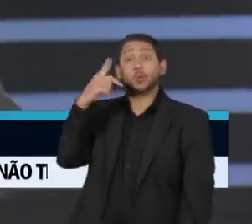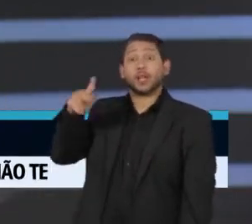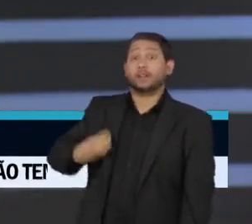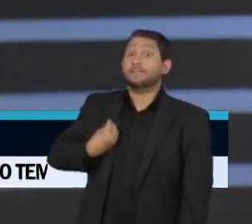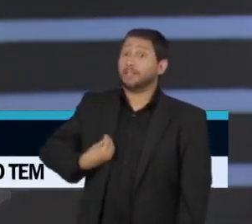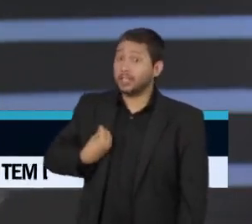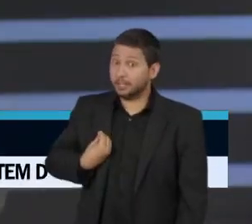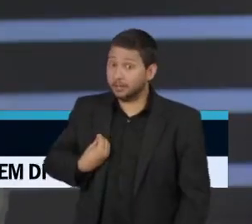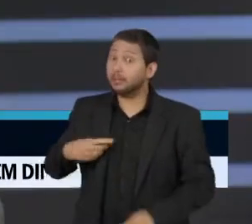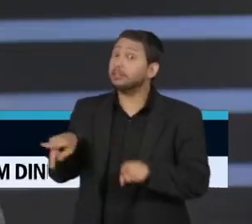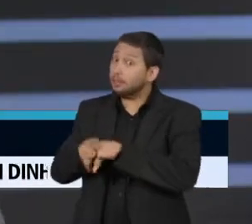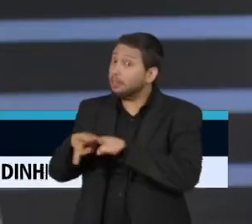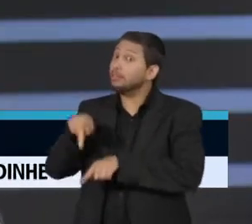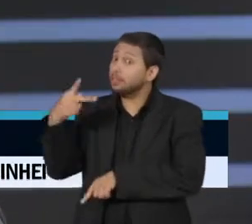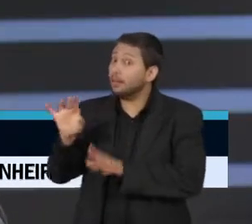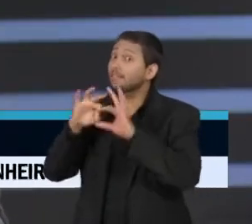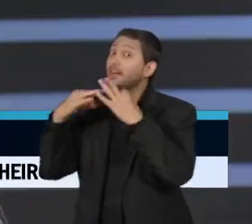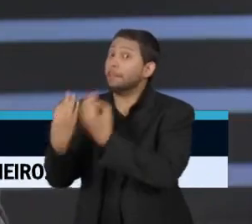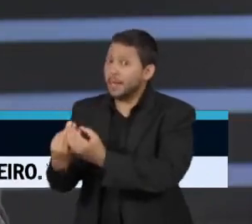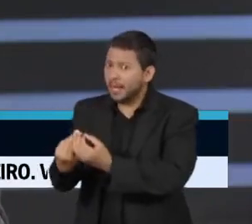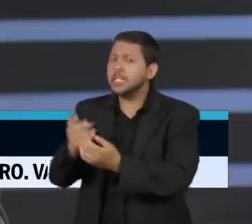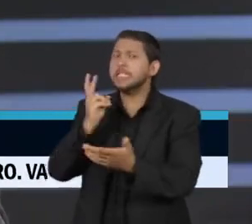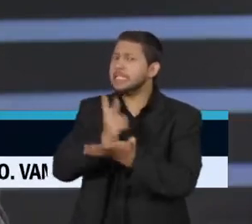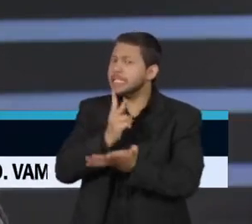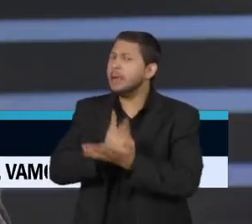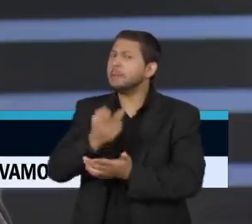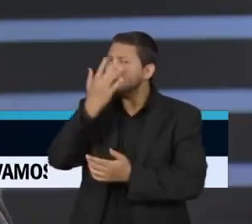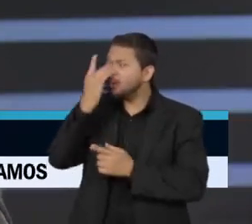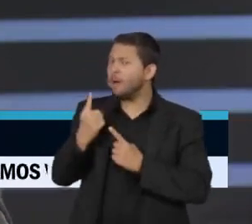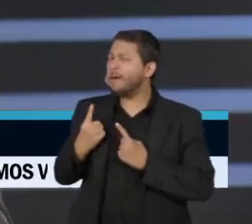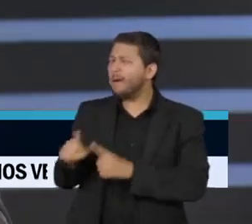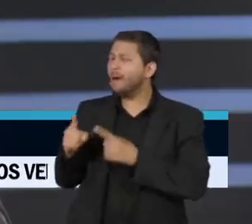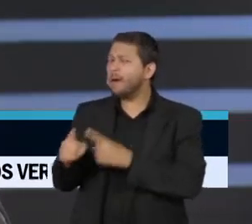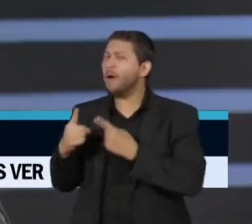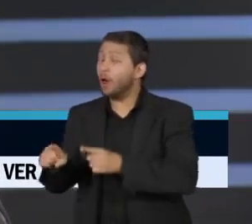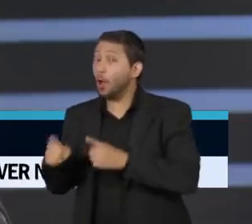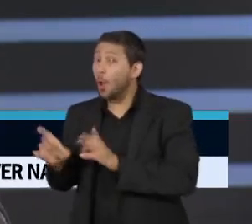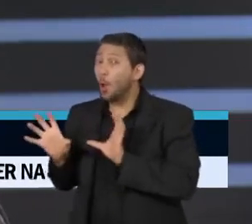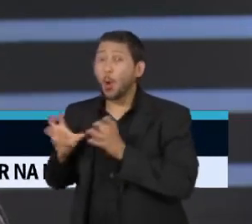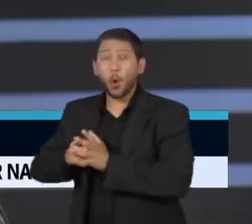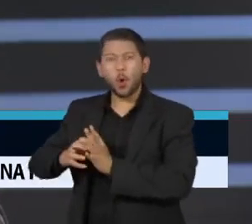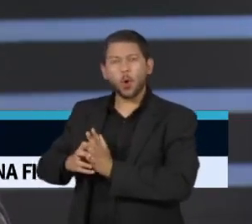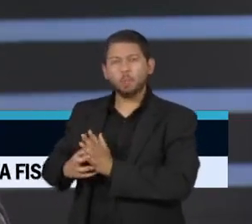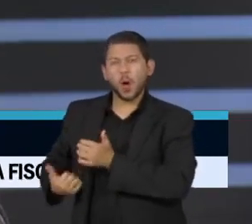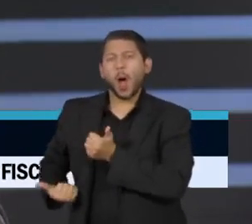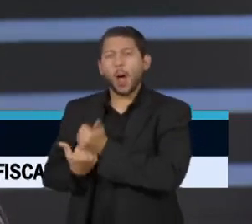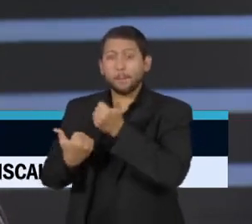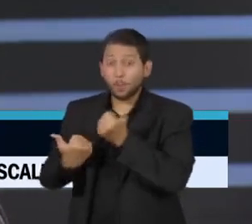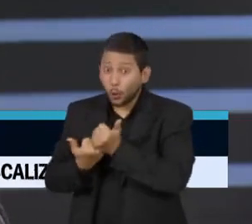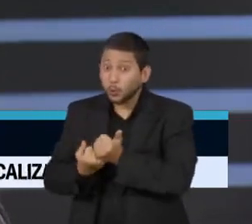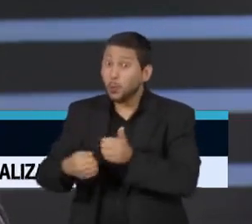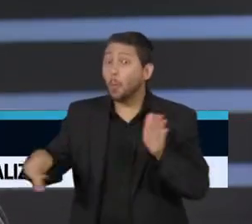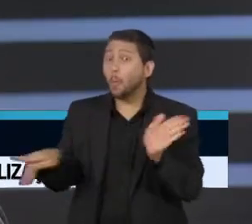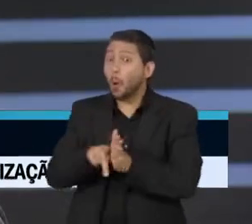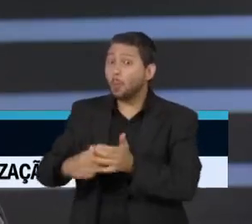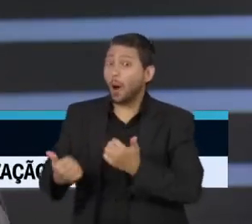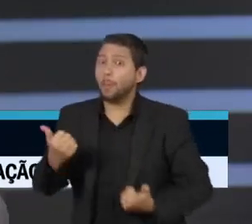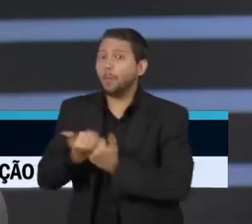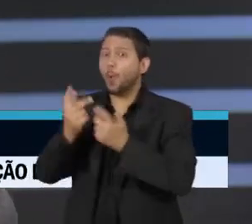e a vida da sua família ameaçado sistematicamente pelos extremistas Nazi fascistas bolsonaristas